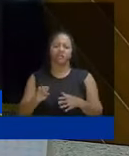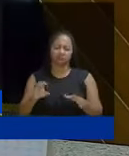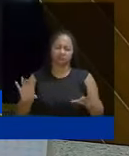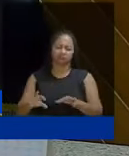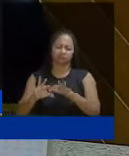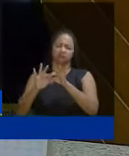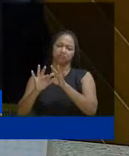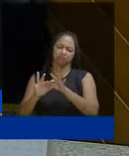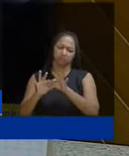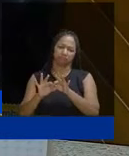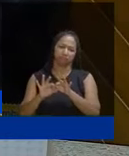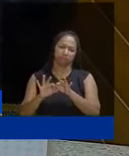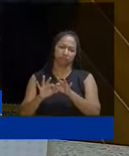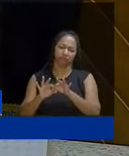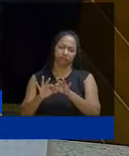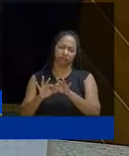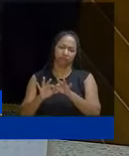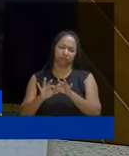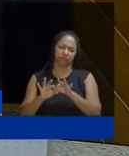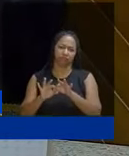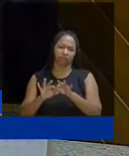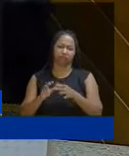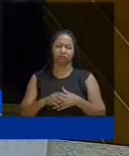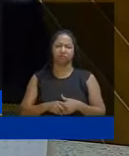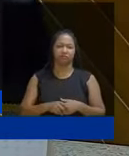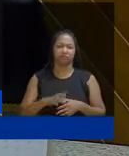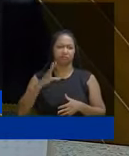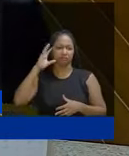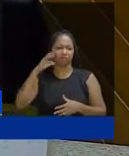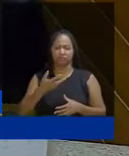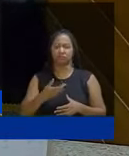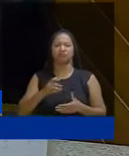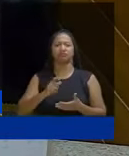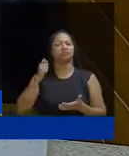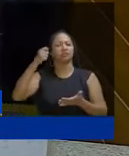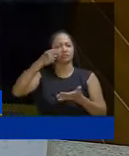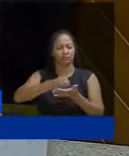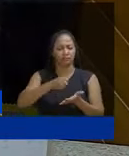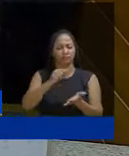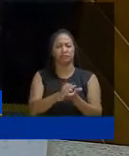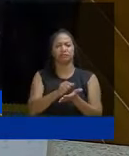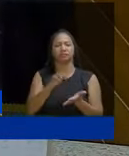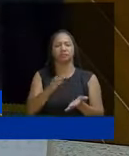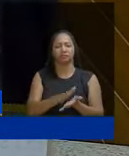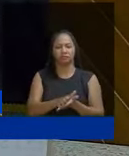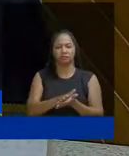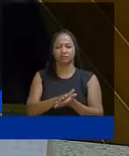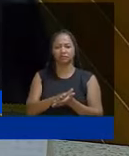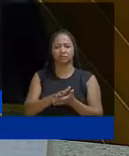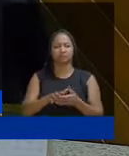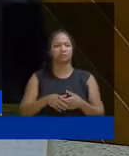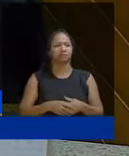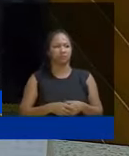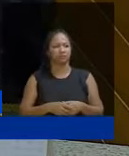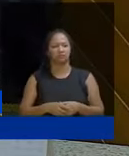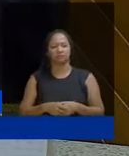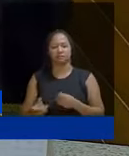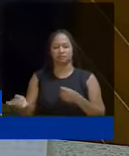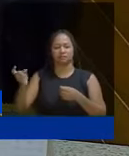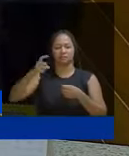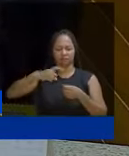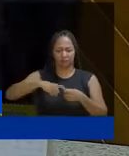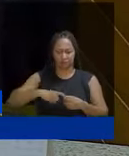ou seja, tornou-se insanável. O pagamento de multa e o